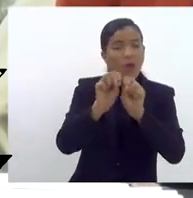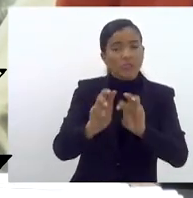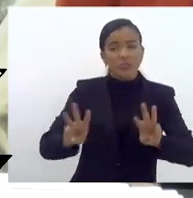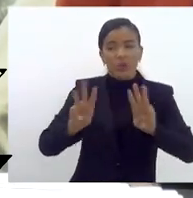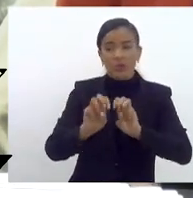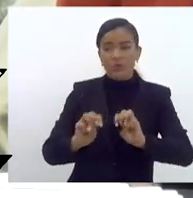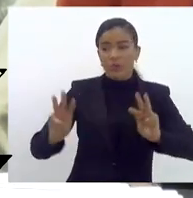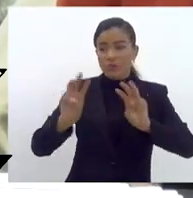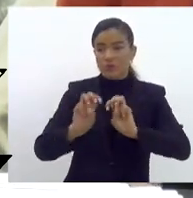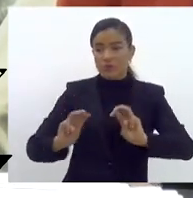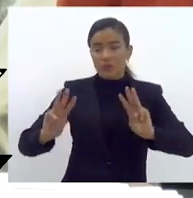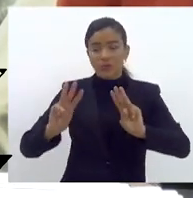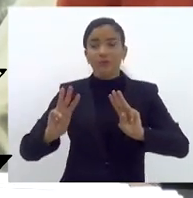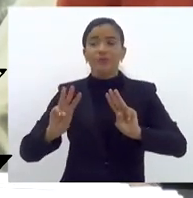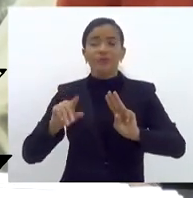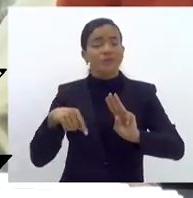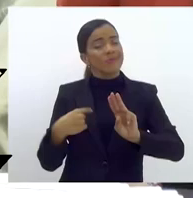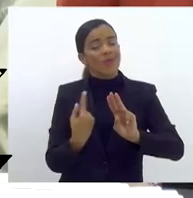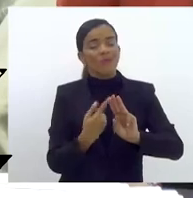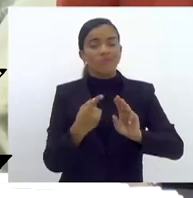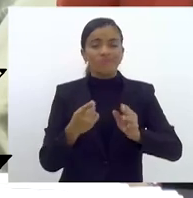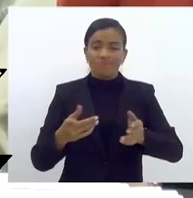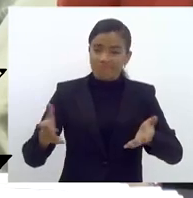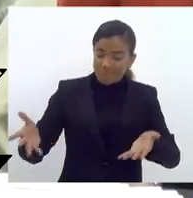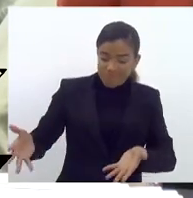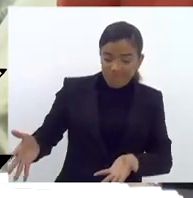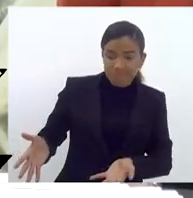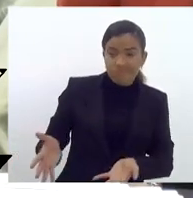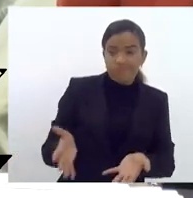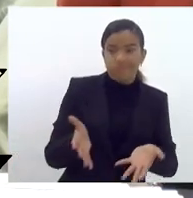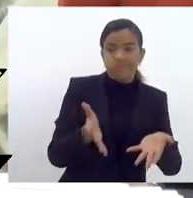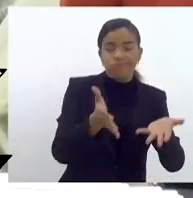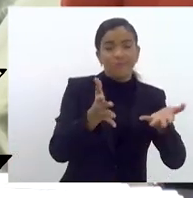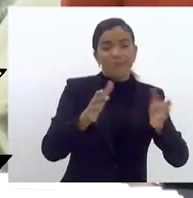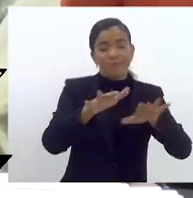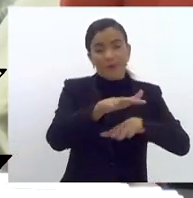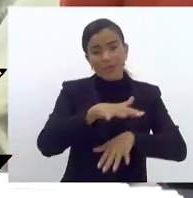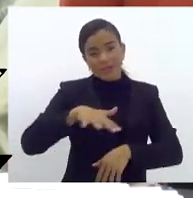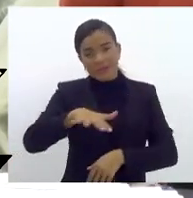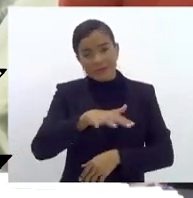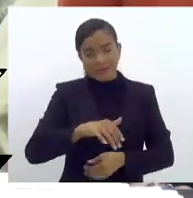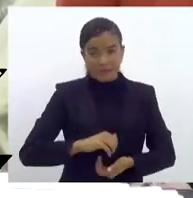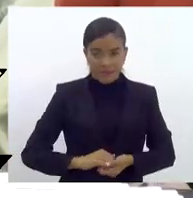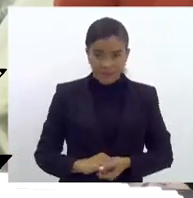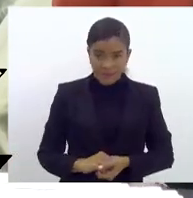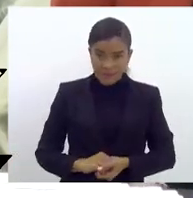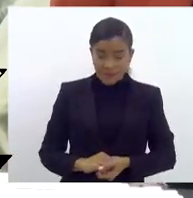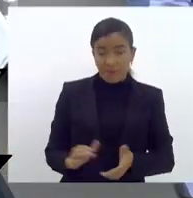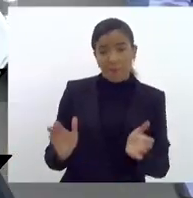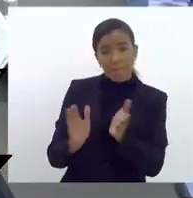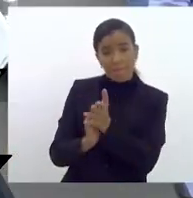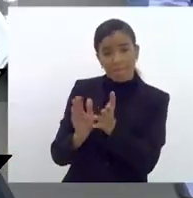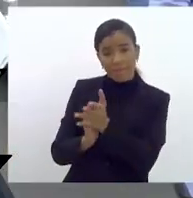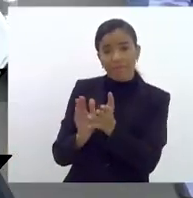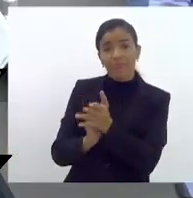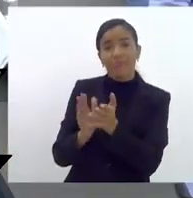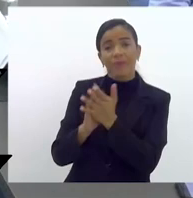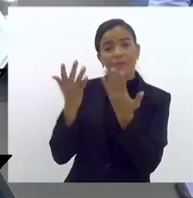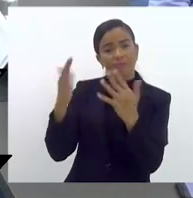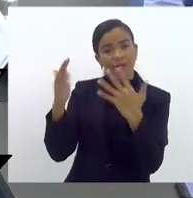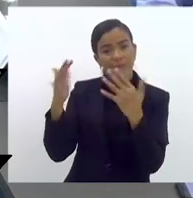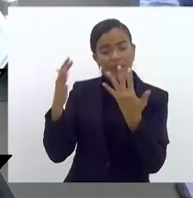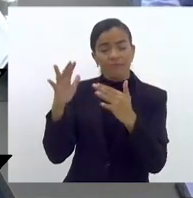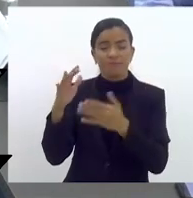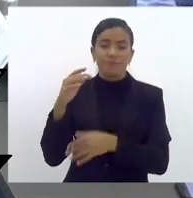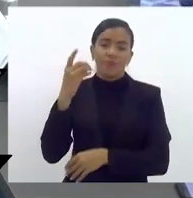e assim de fato a gente leva vários segmentos da cultura para aquele espaço ali parabenizar Deputado Felipinho ravis pela